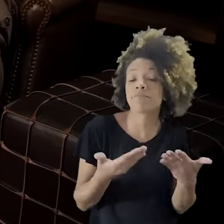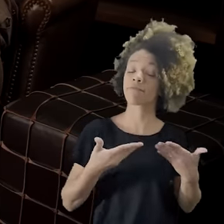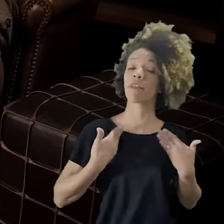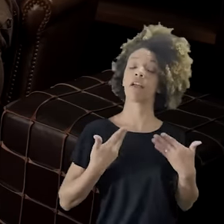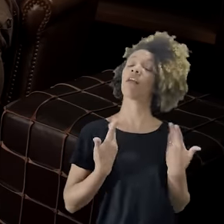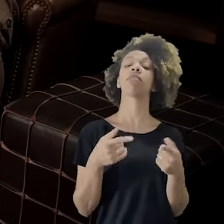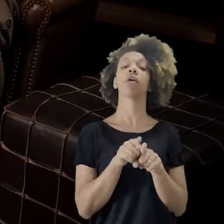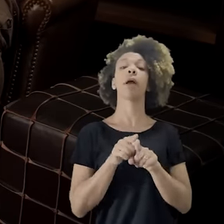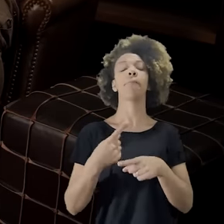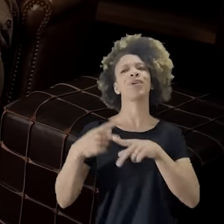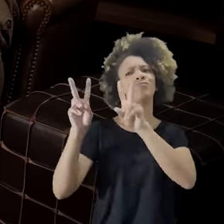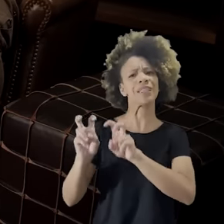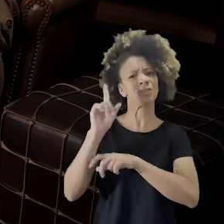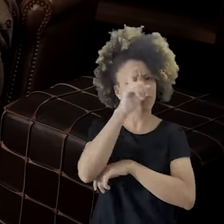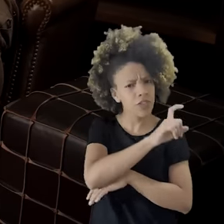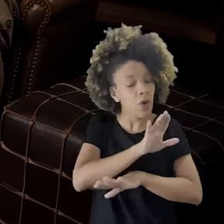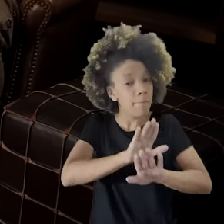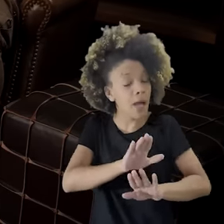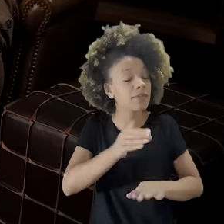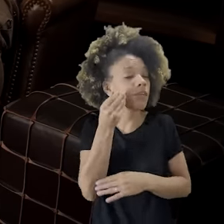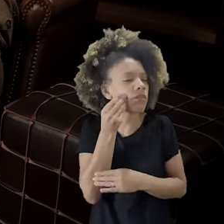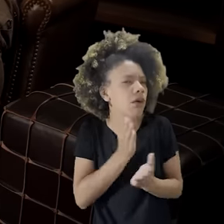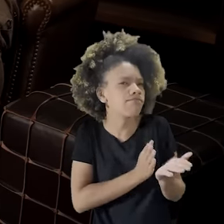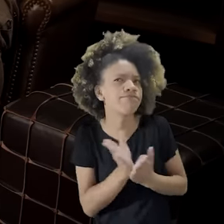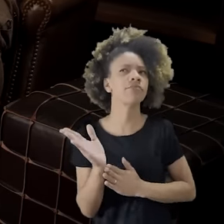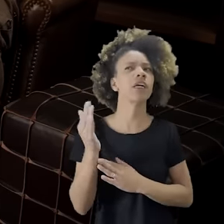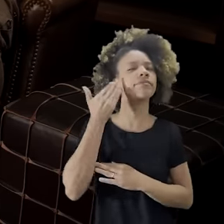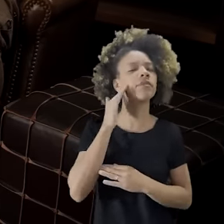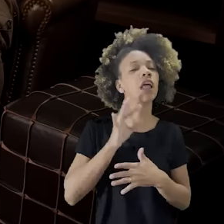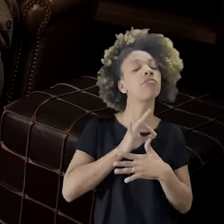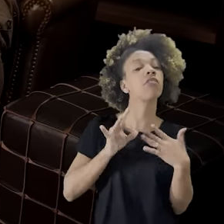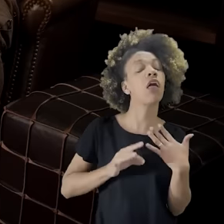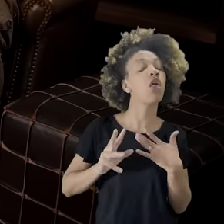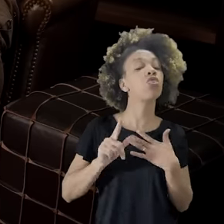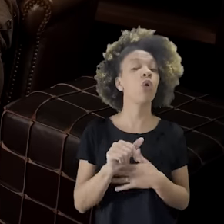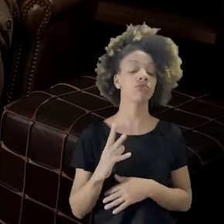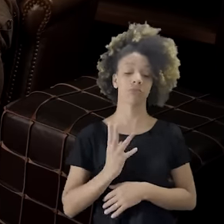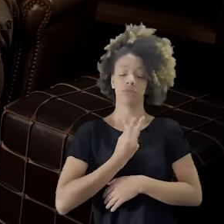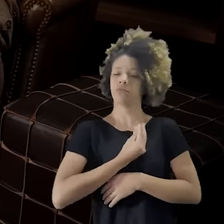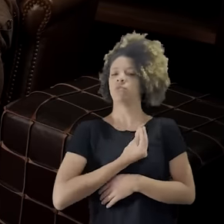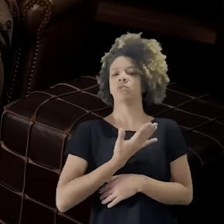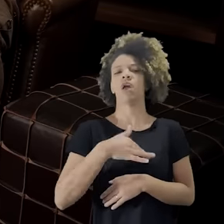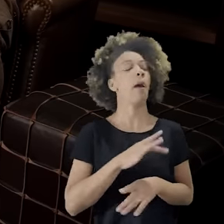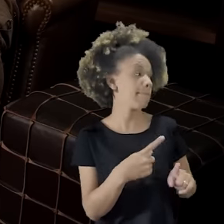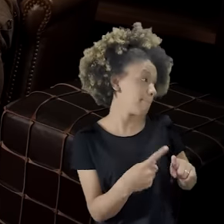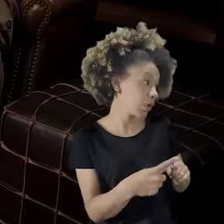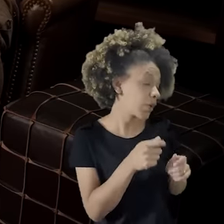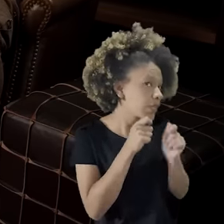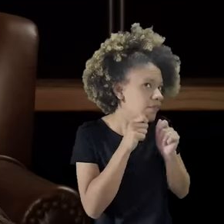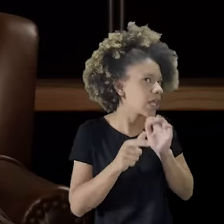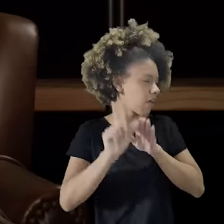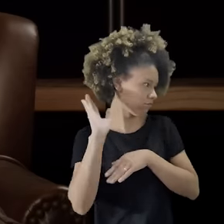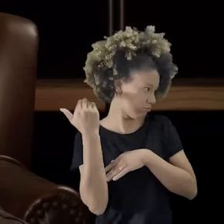leve então é um tema muito pesado e tal mas a gente vai tentar ir para um lugar sem tentar entender todos os lugares né desse desse porque cara